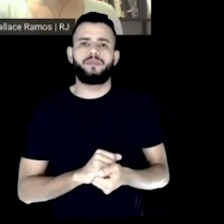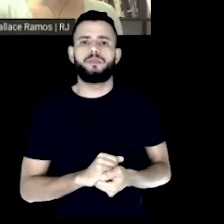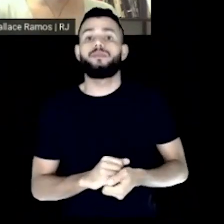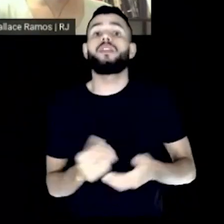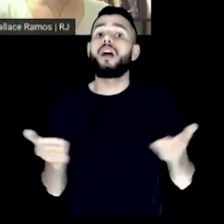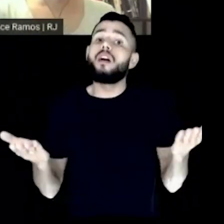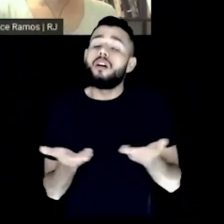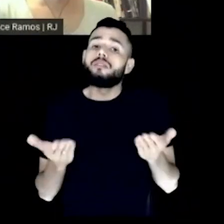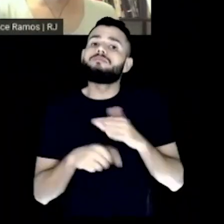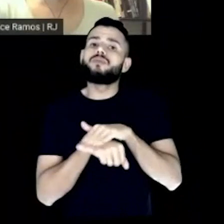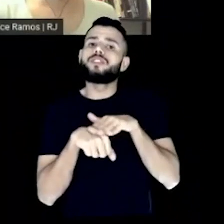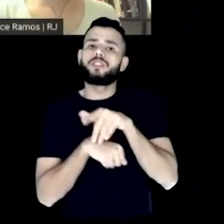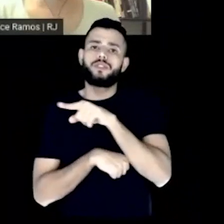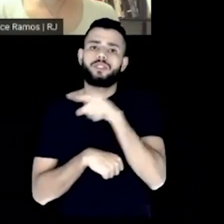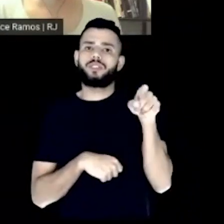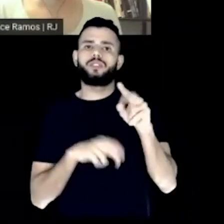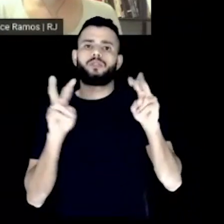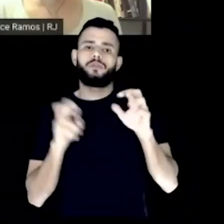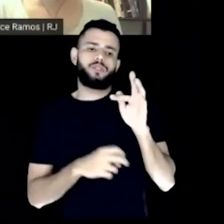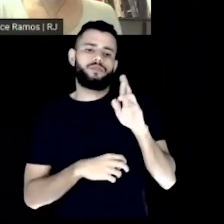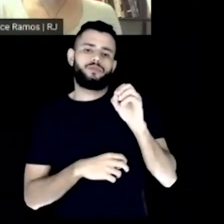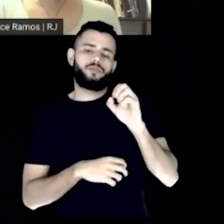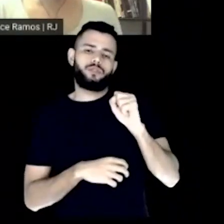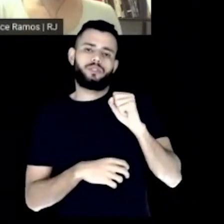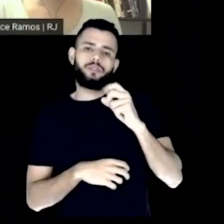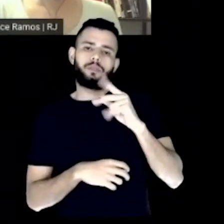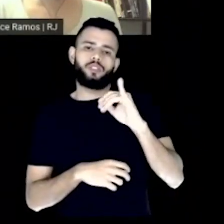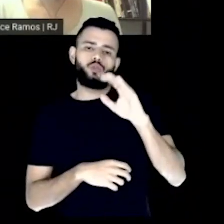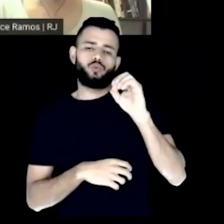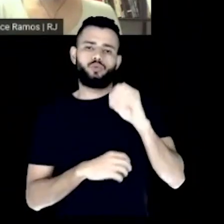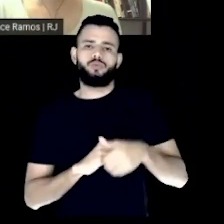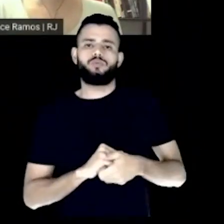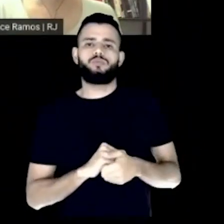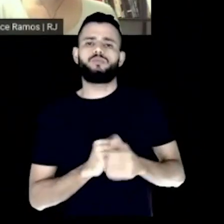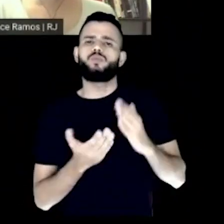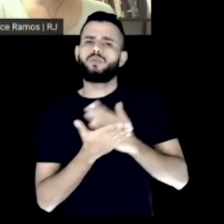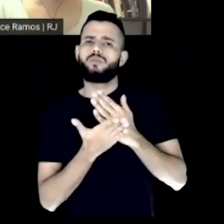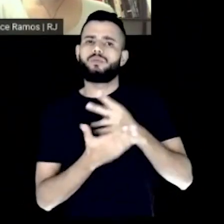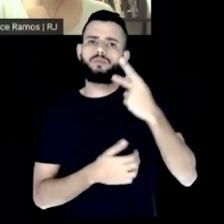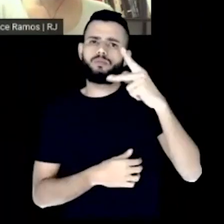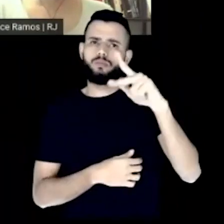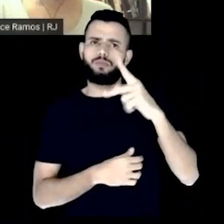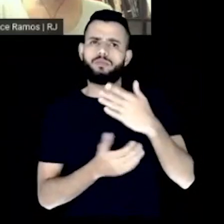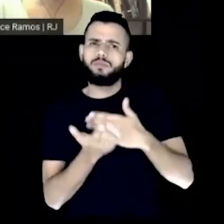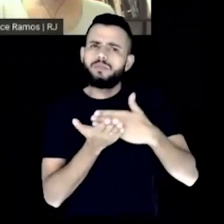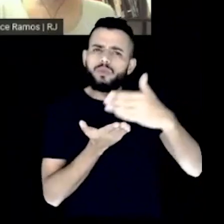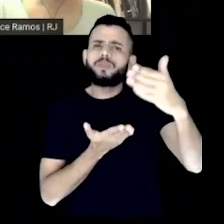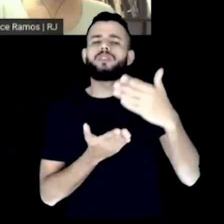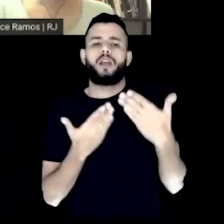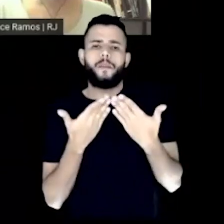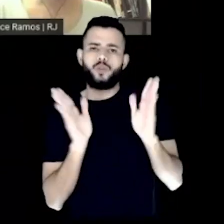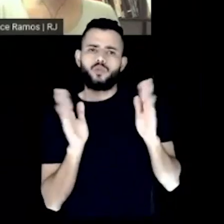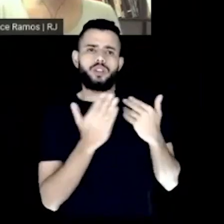Wallace, agora eu queria falar com você um pouco sobre frontispício. Esse seu livro, que, como você